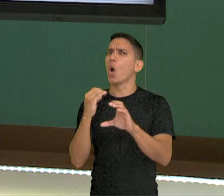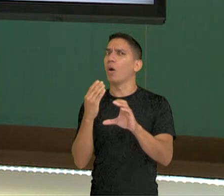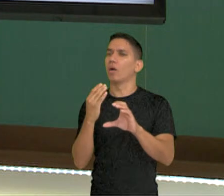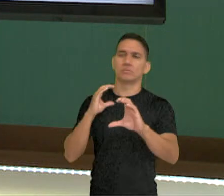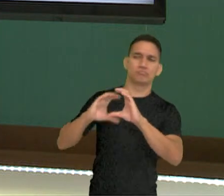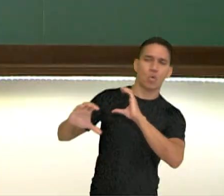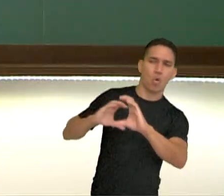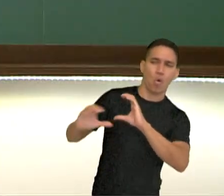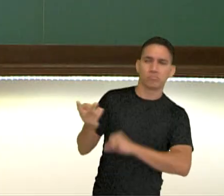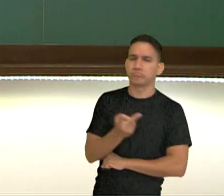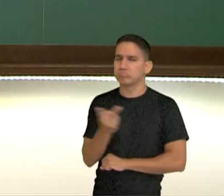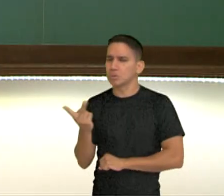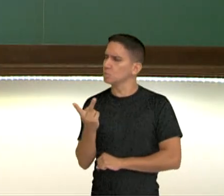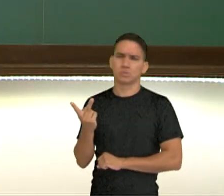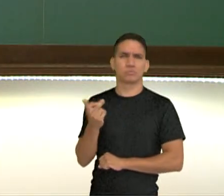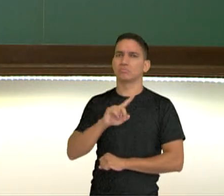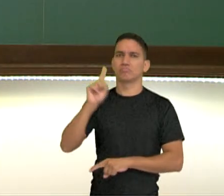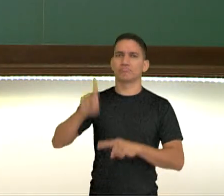comunicação